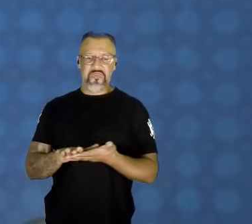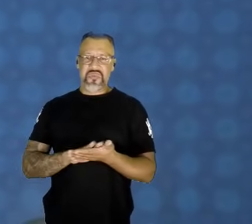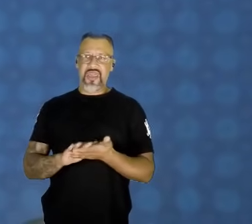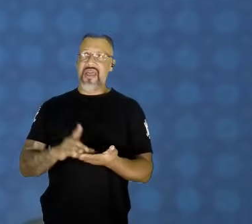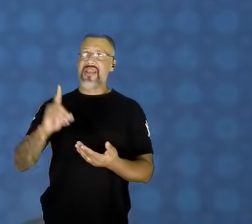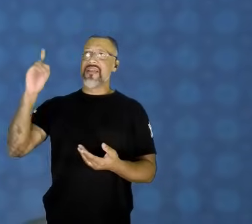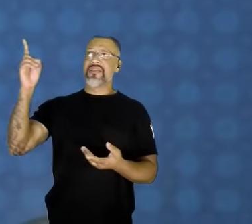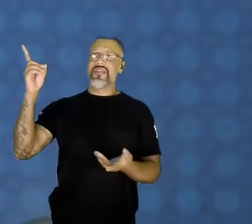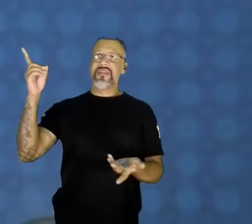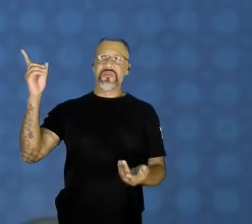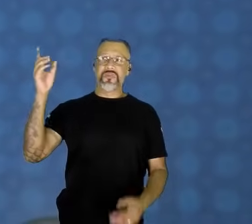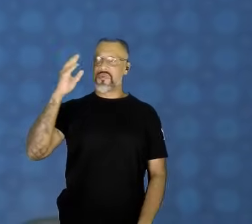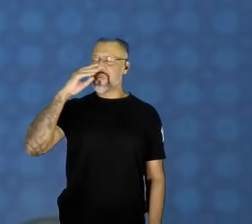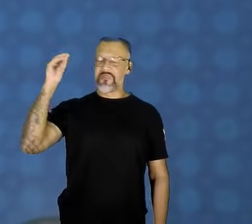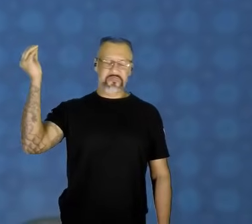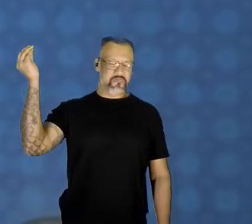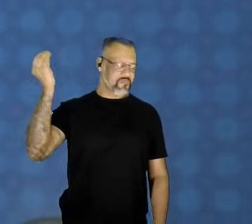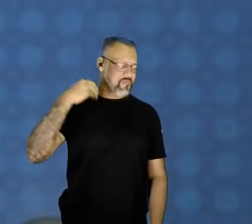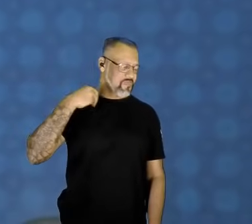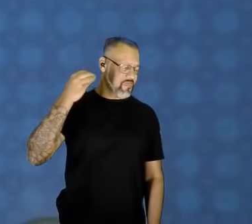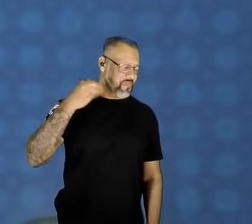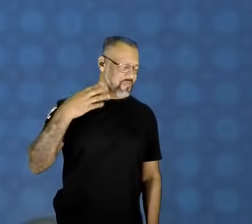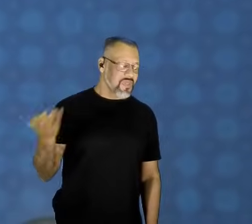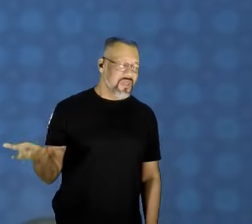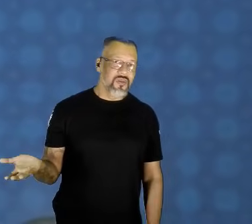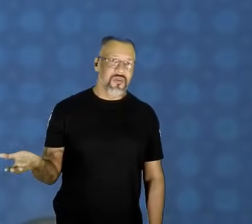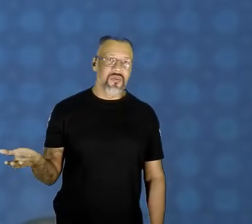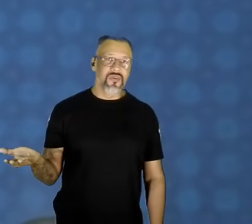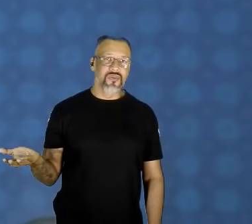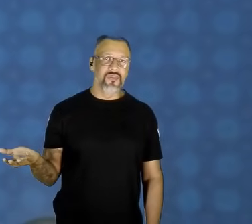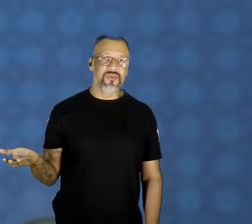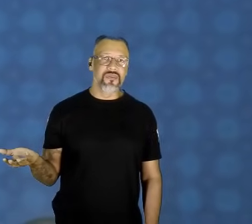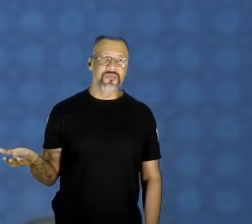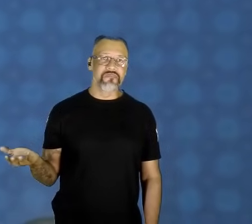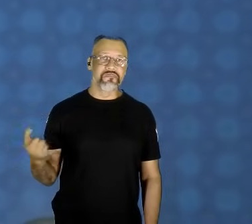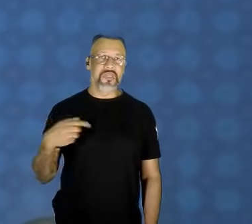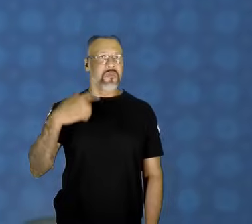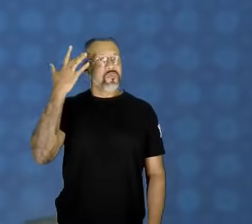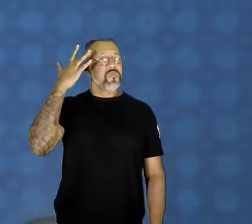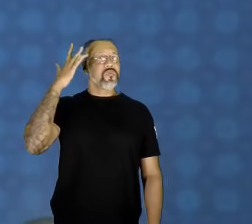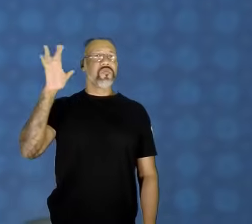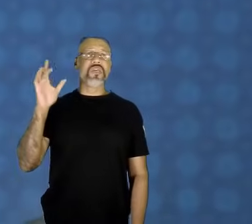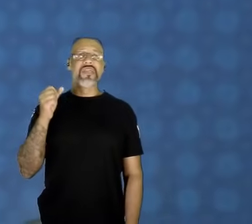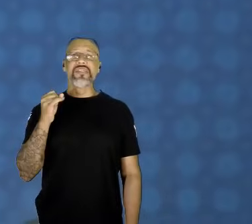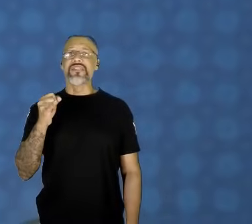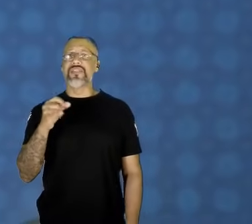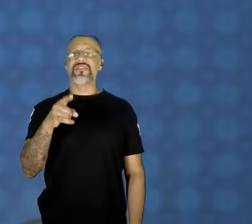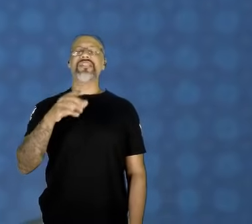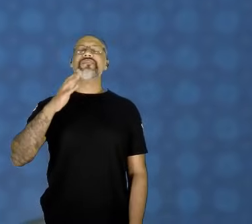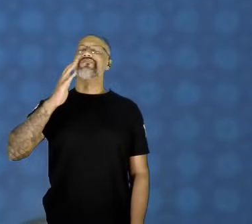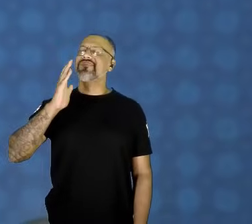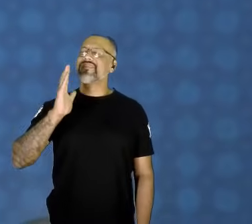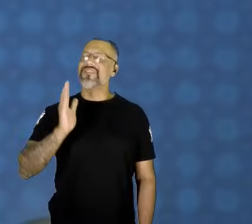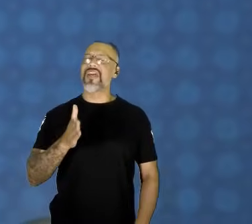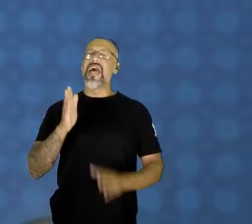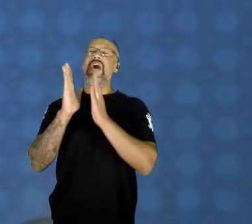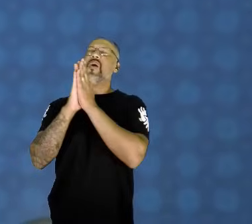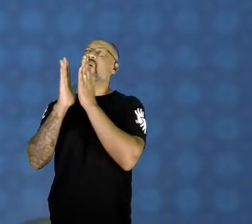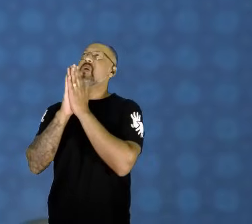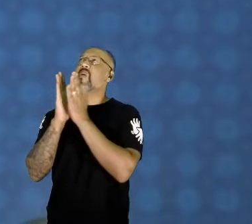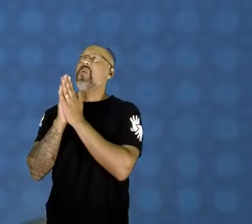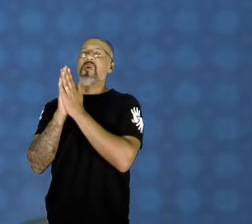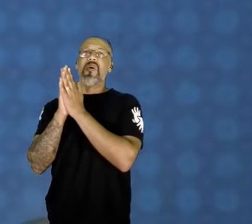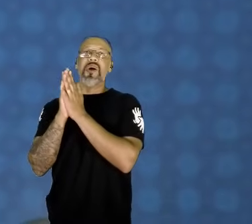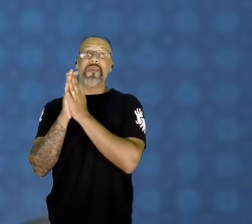ignorou. Eu não sei se você já bateu a porta do céu e parecia que não tinha ninguém em casa. Eu já.